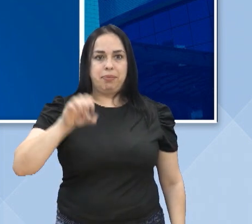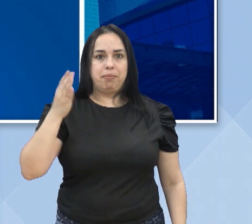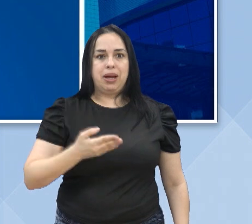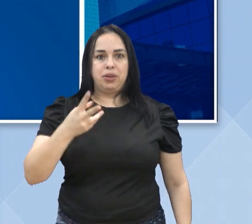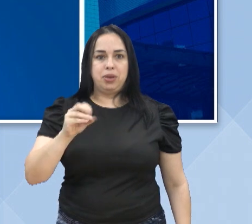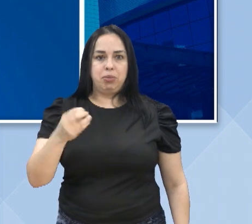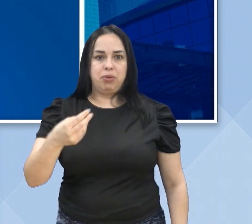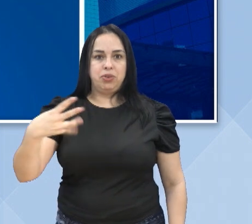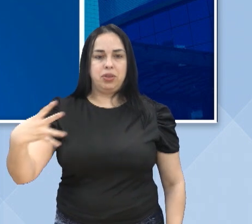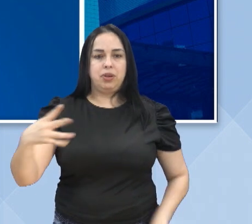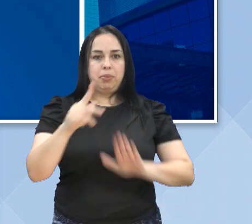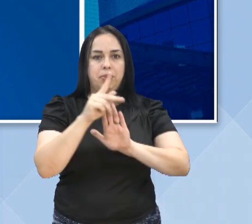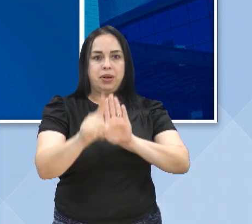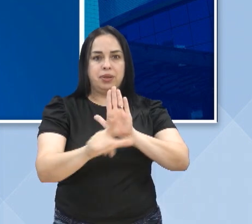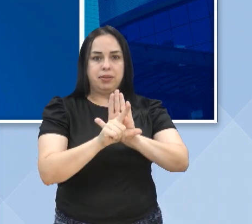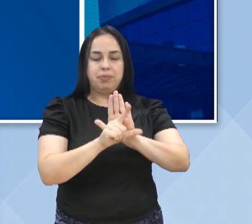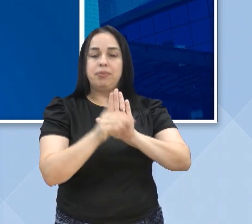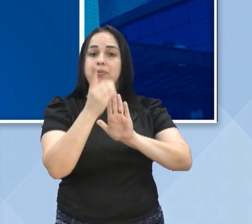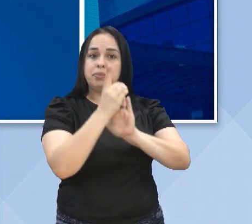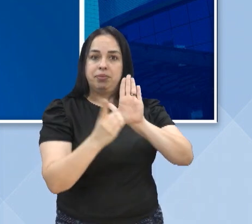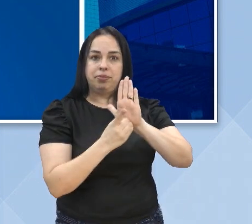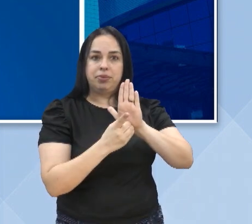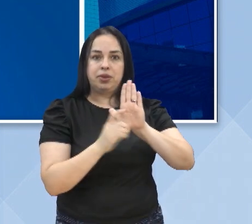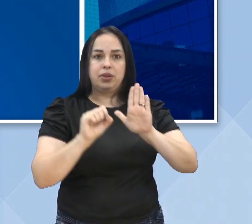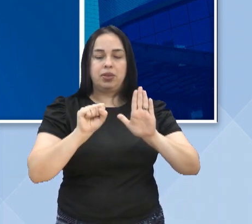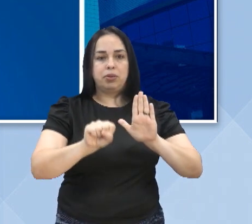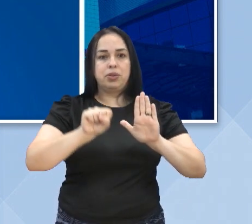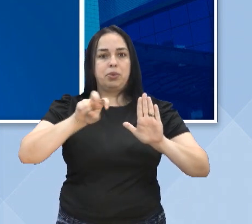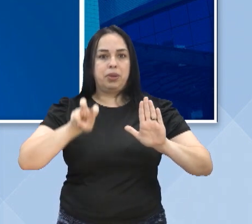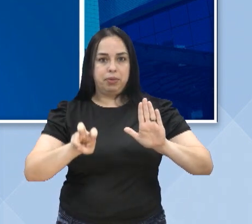17080/2024. Projeto de decreto legislativo número